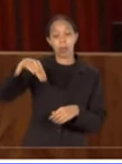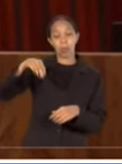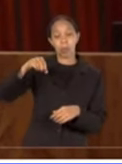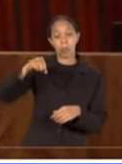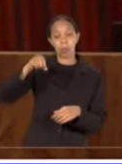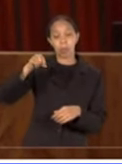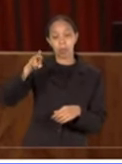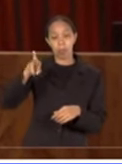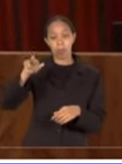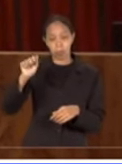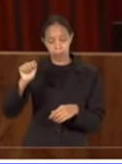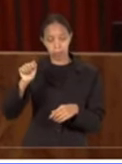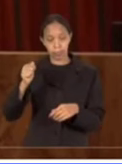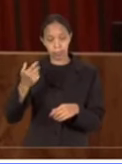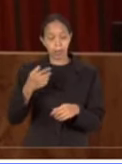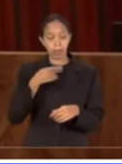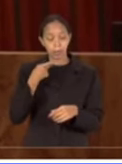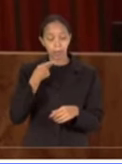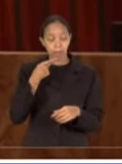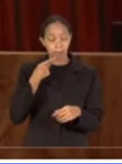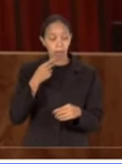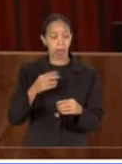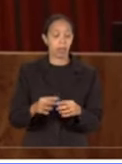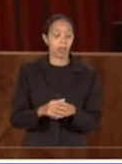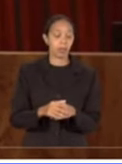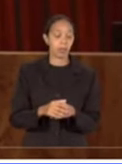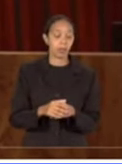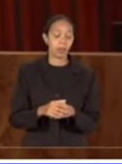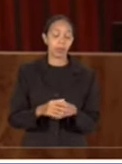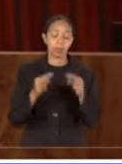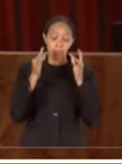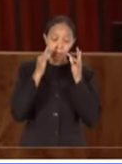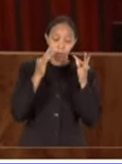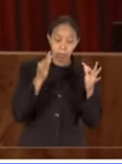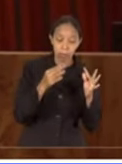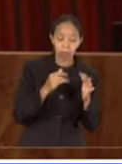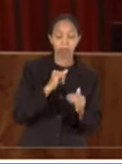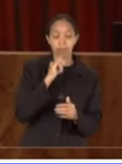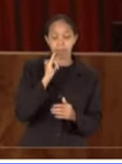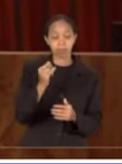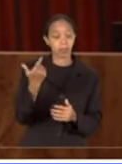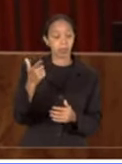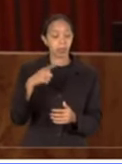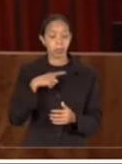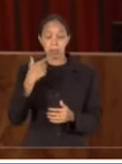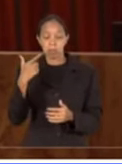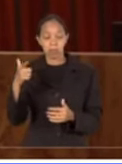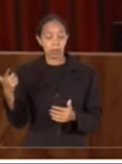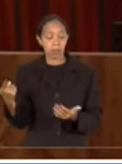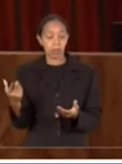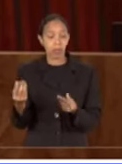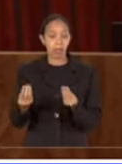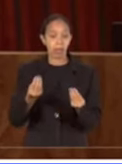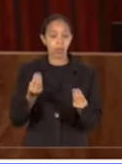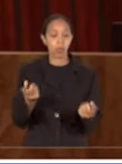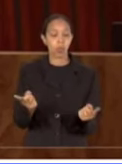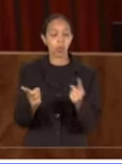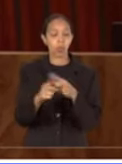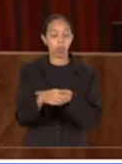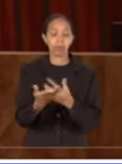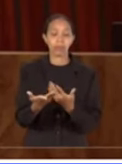e cita o depoimento de testemunha que não teria sido